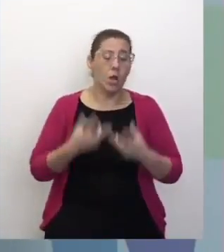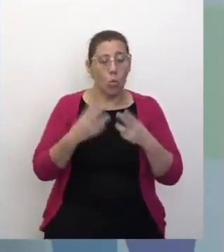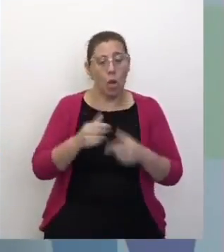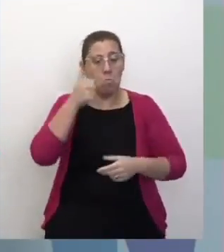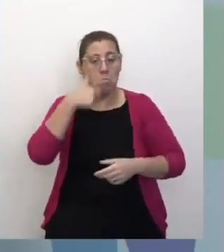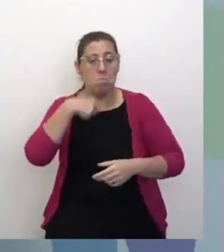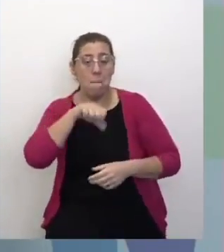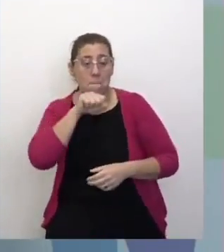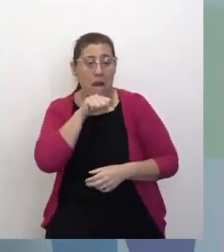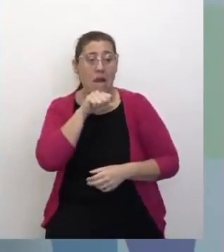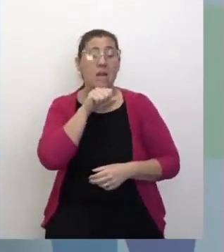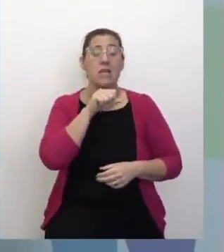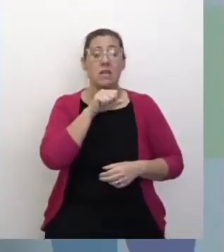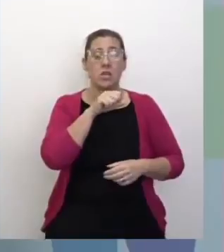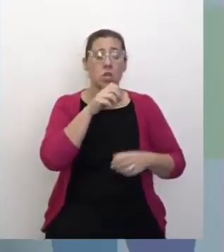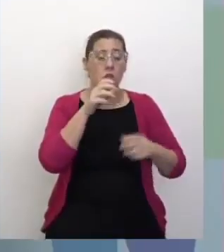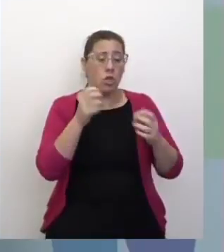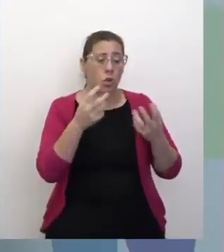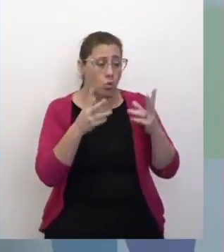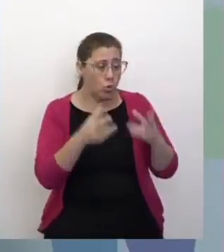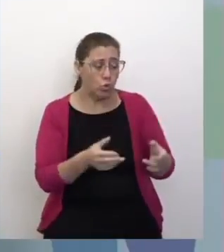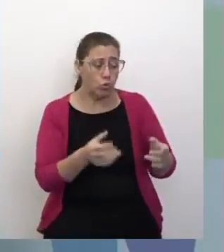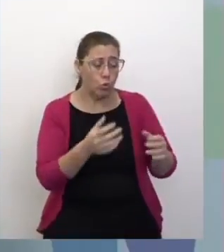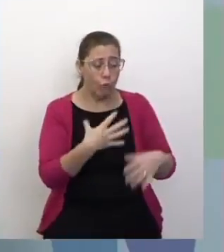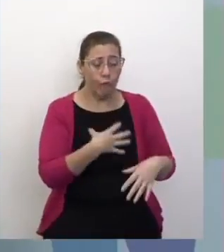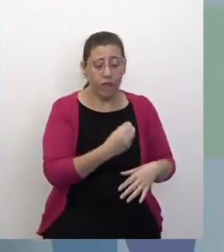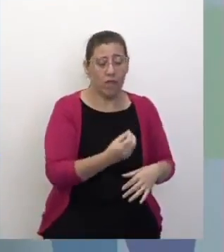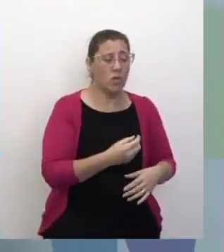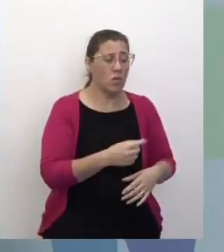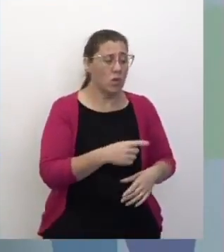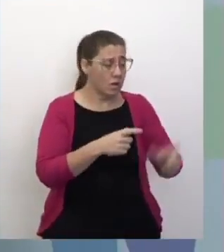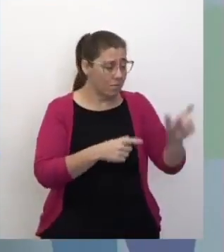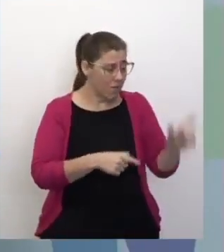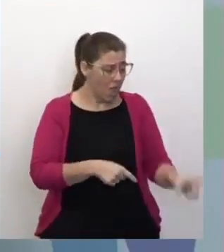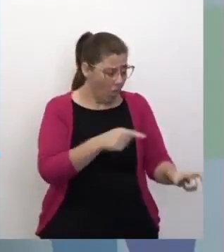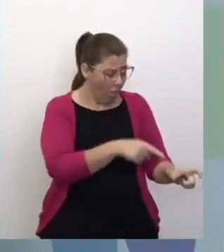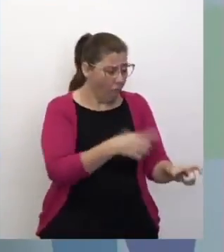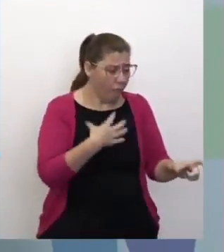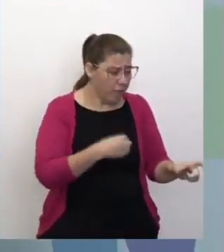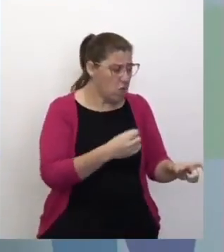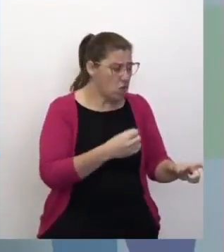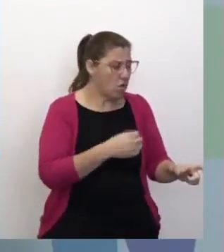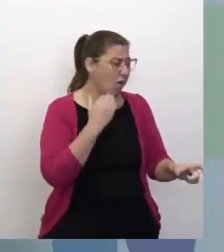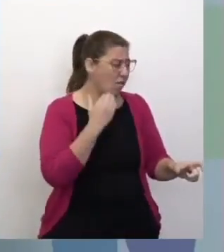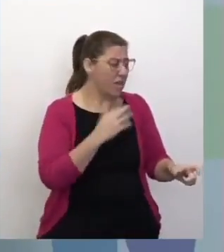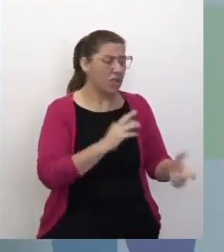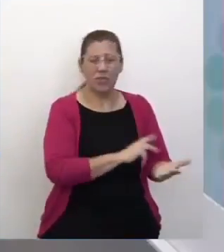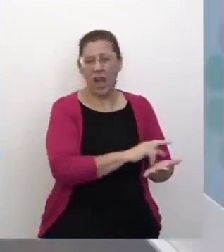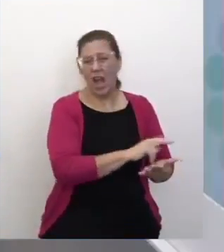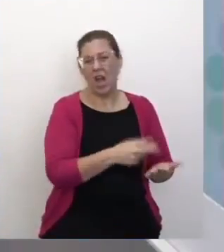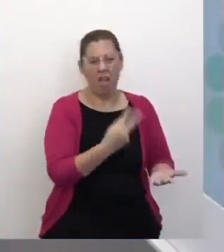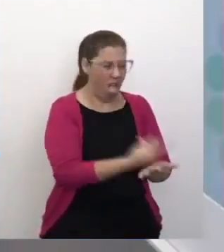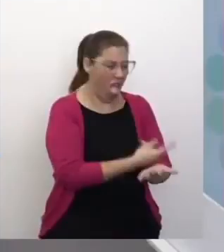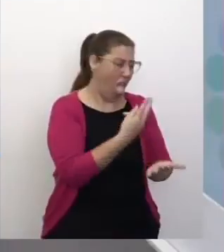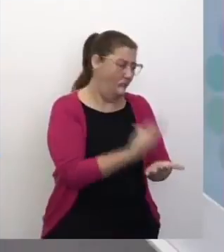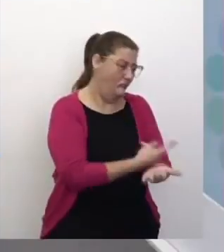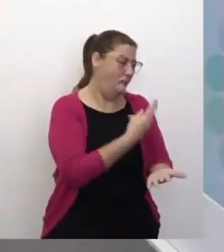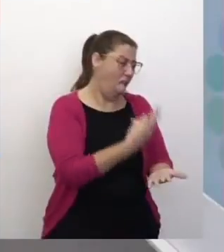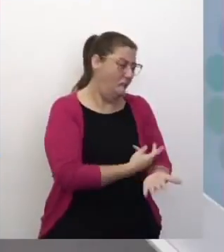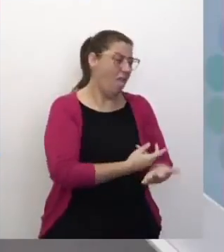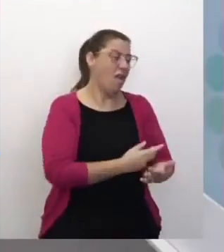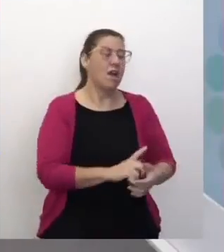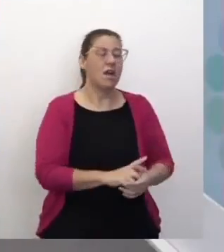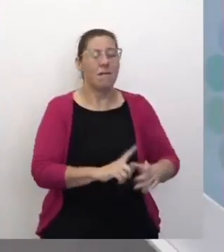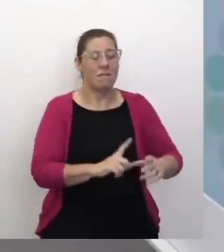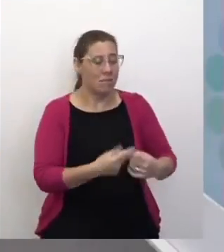aceita os erros, os defeitos. Pode ser a pior pessoa do mundo lá, ela é a mãe, ela aceita. Então, abraça,